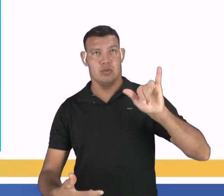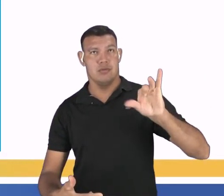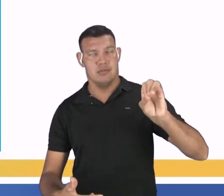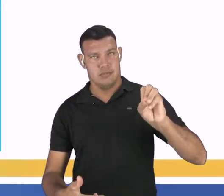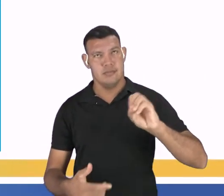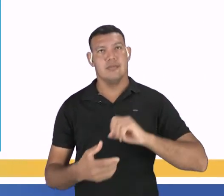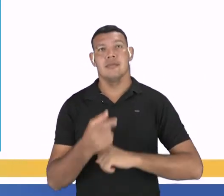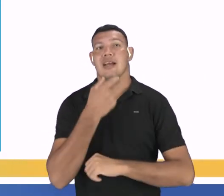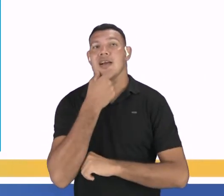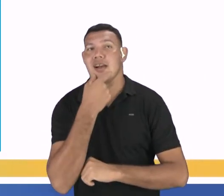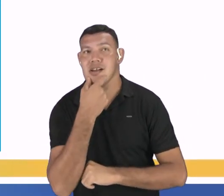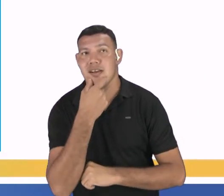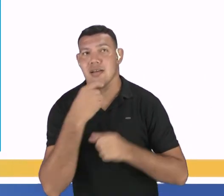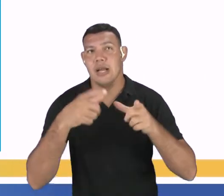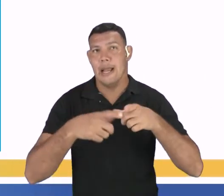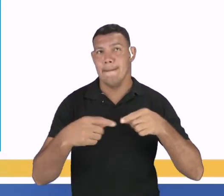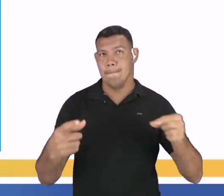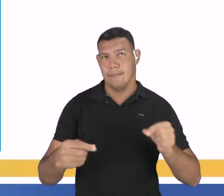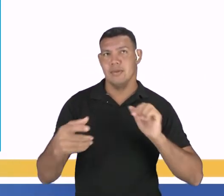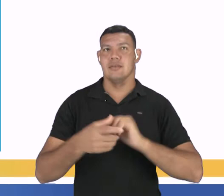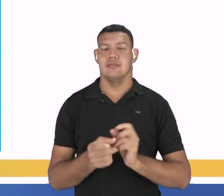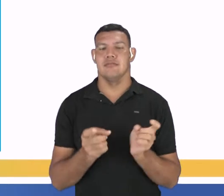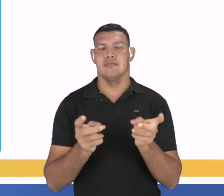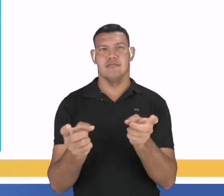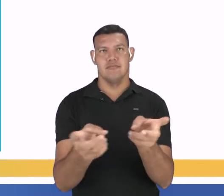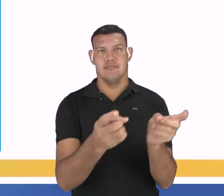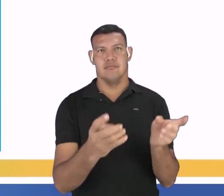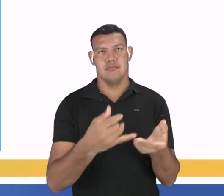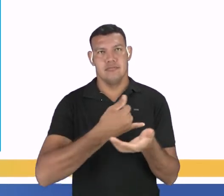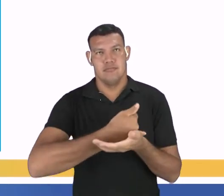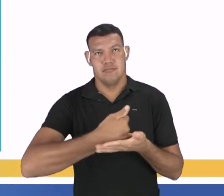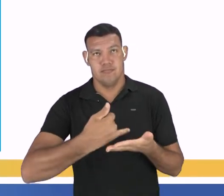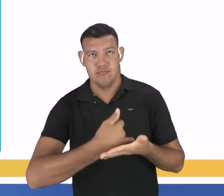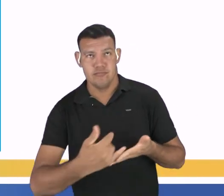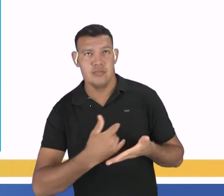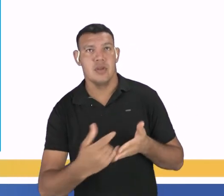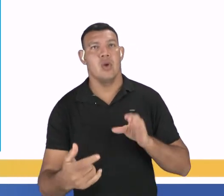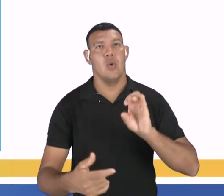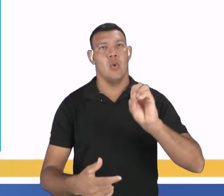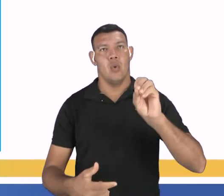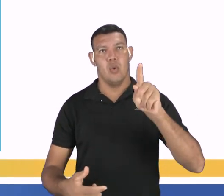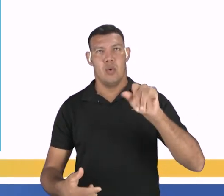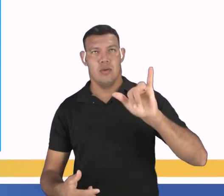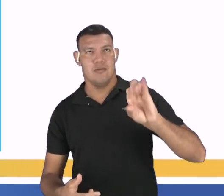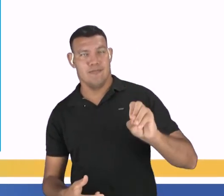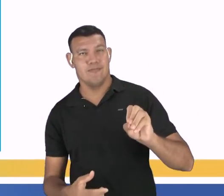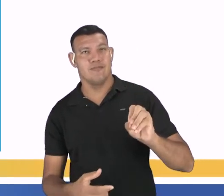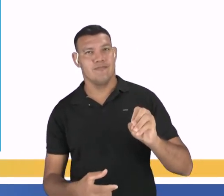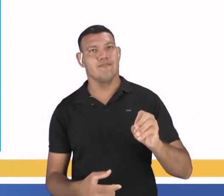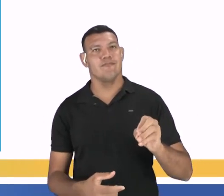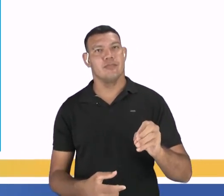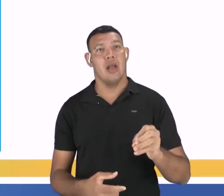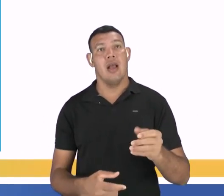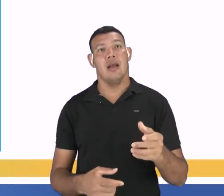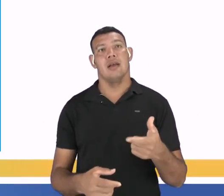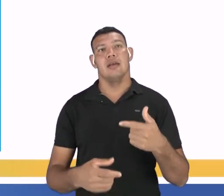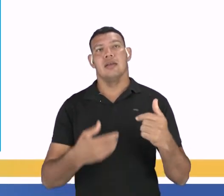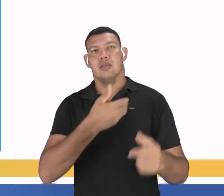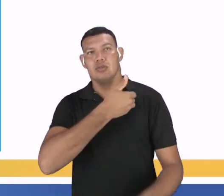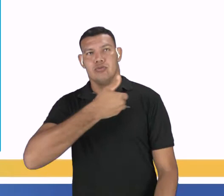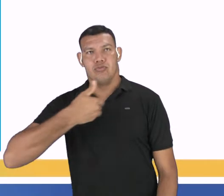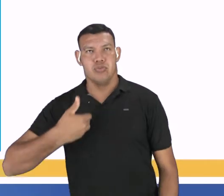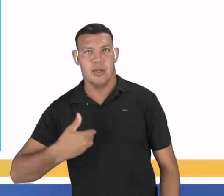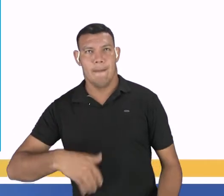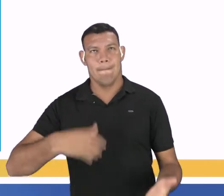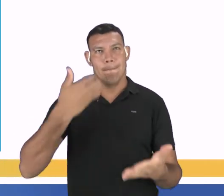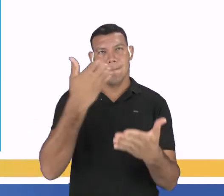que vão entrar em conflito por conta da venda do ópio na China. Os chineses foram derrotados primeiramente pelos britânicos e depois por